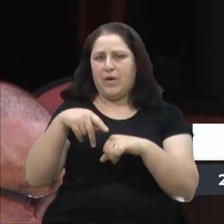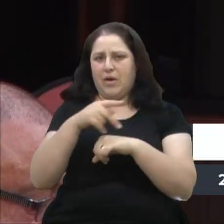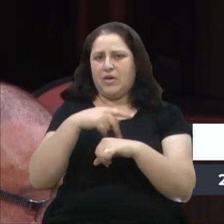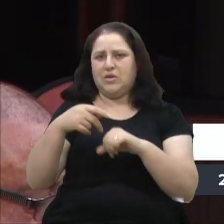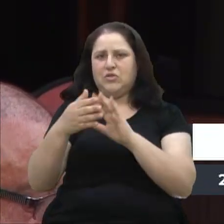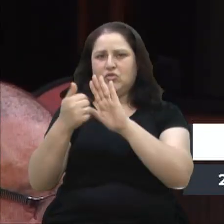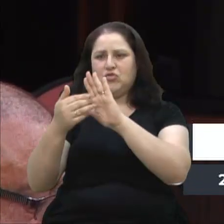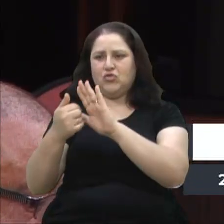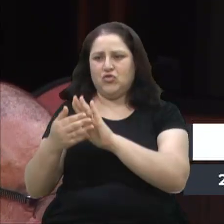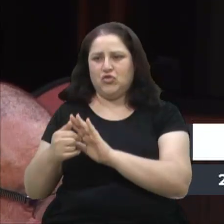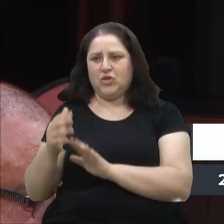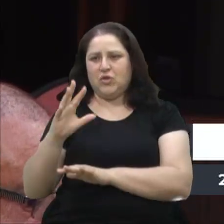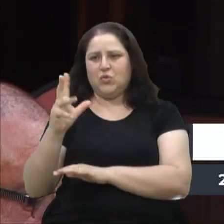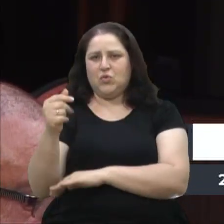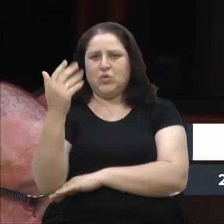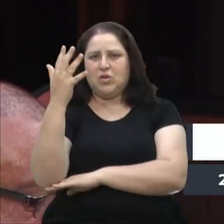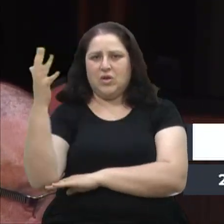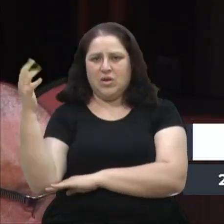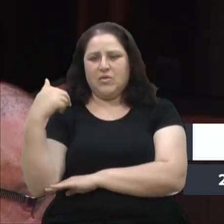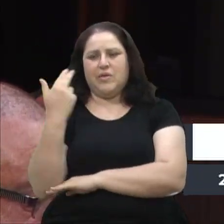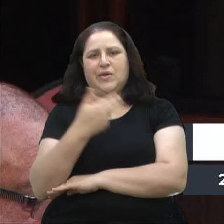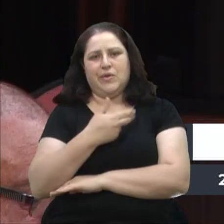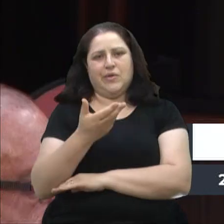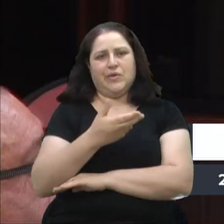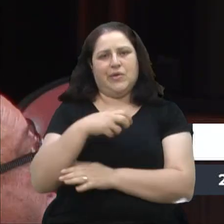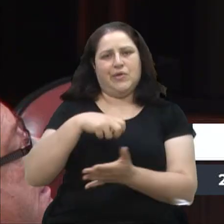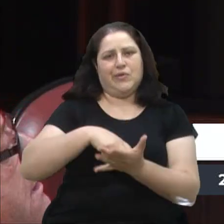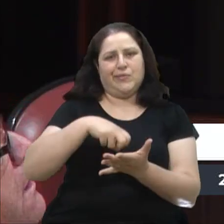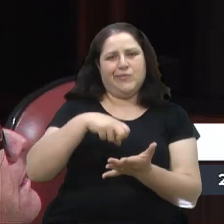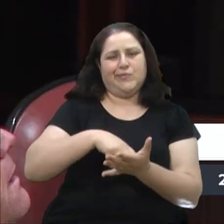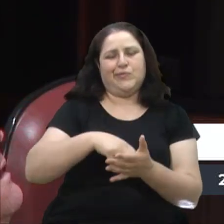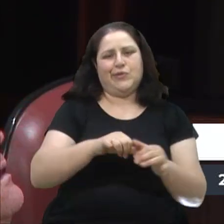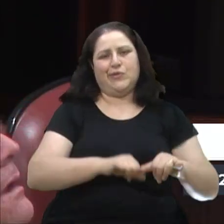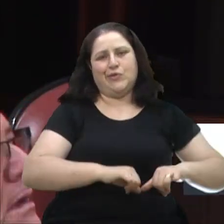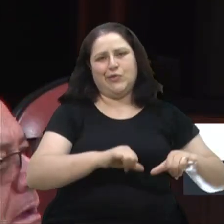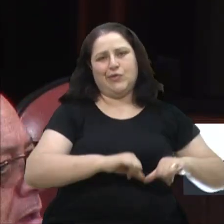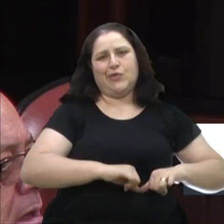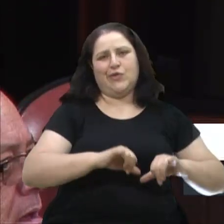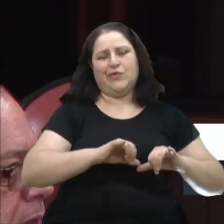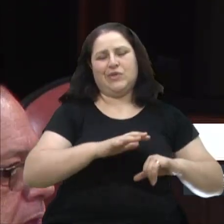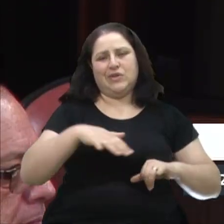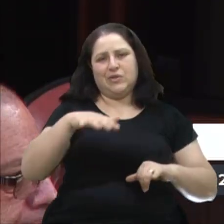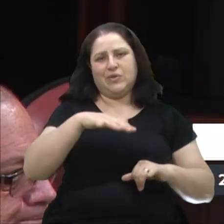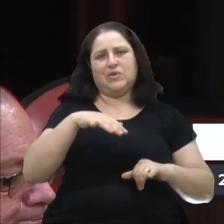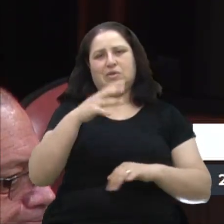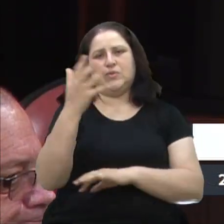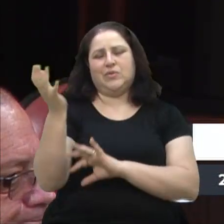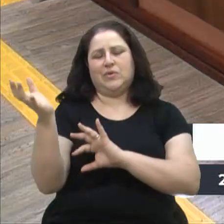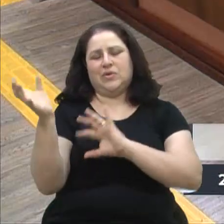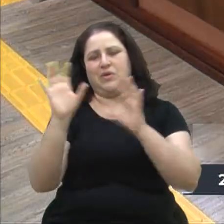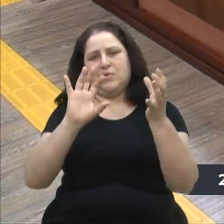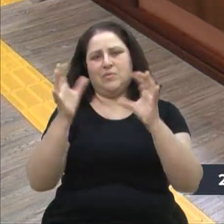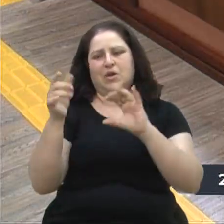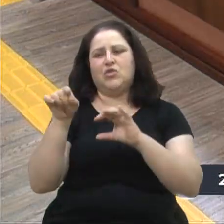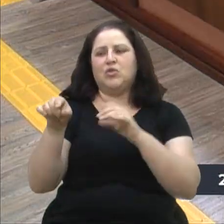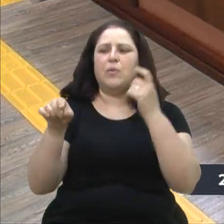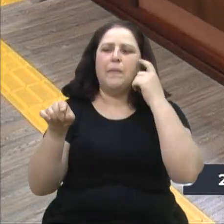conta com todas essas situações que a gente vê climáticas. O que o senhor pensa sobre isso? Era isso.